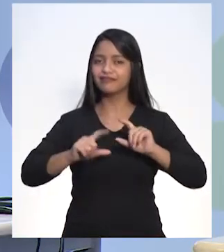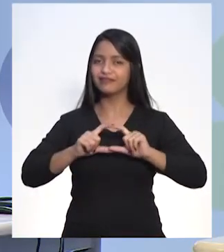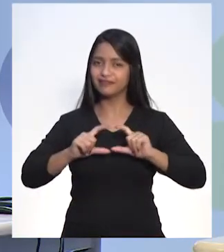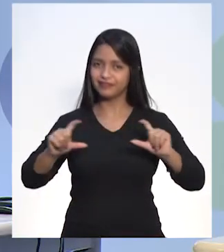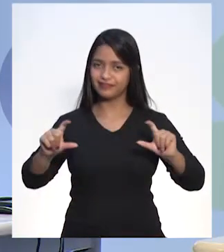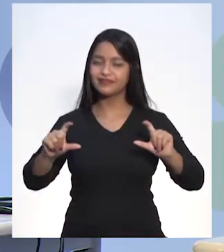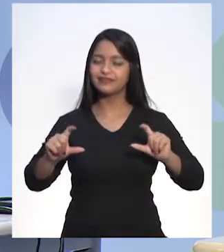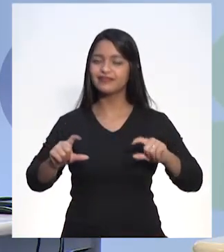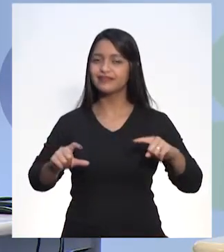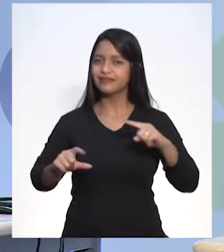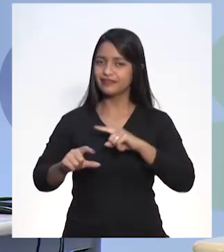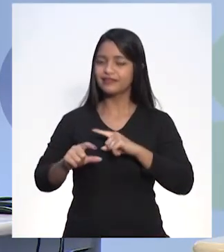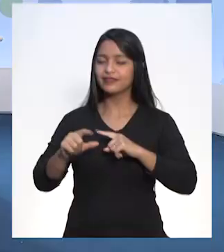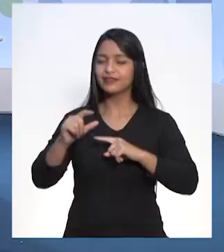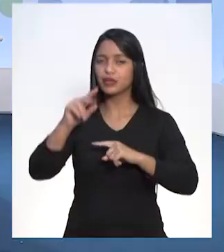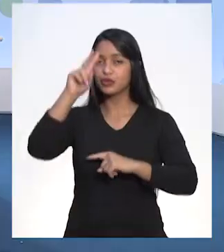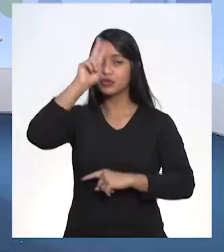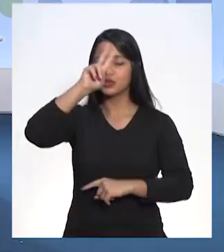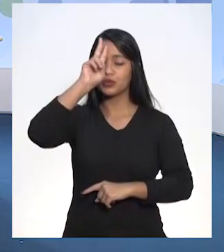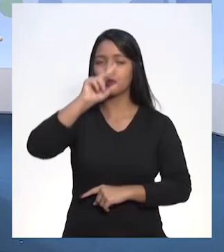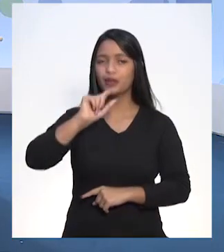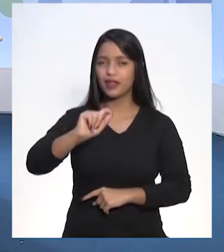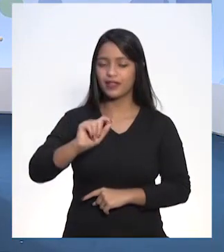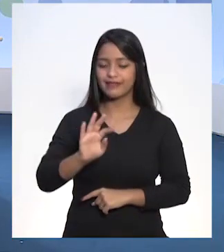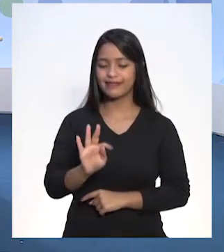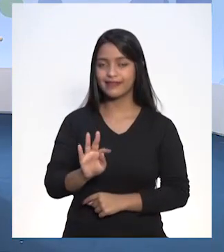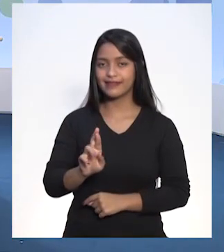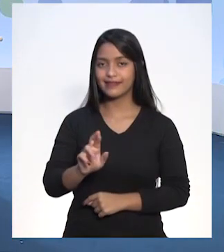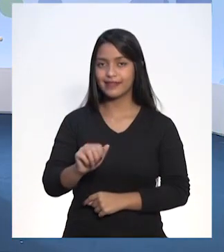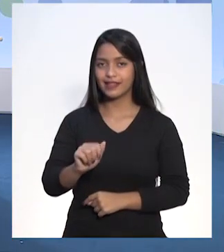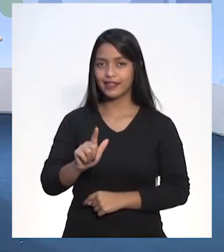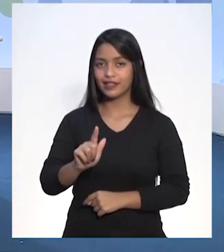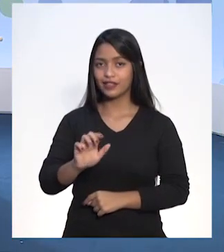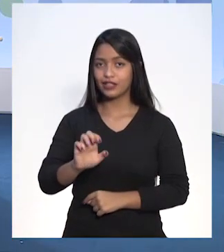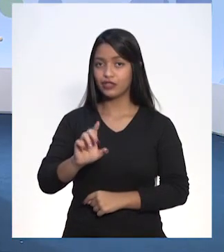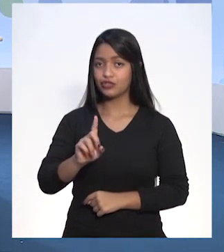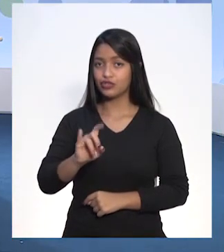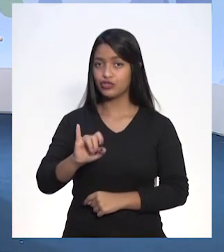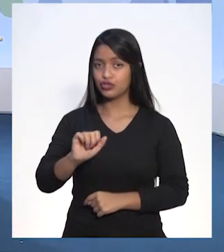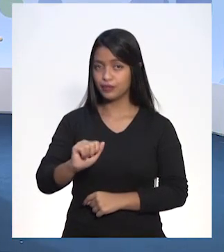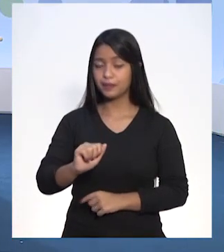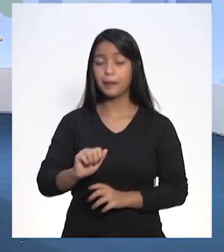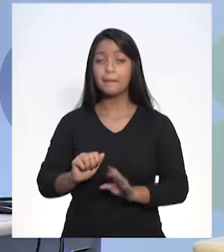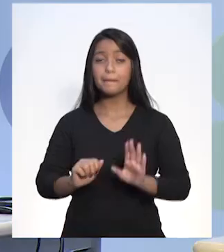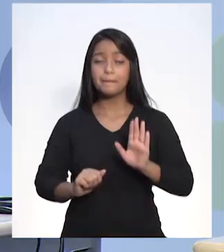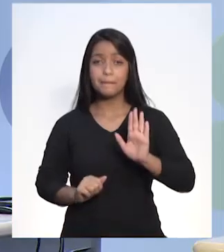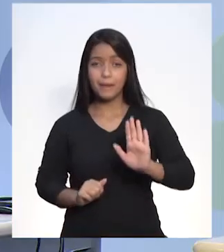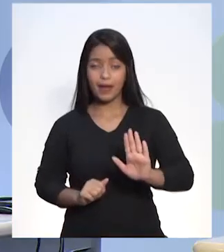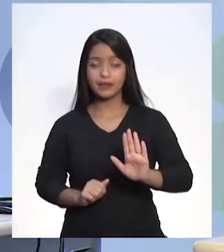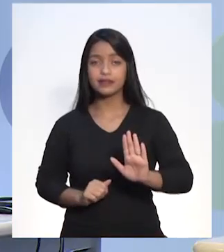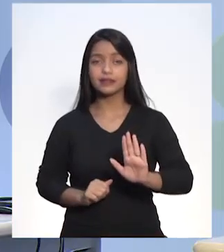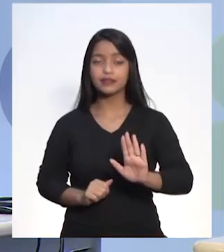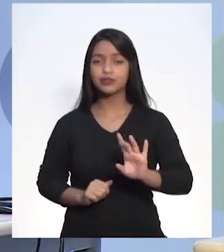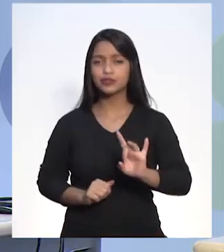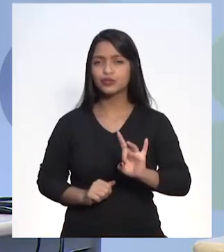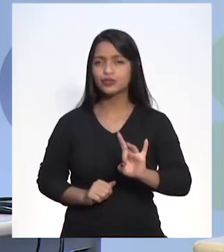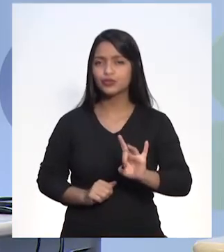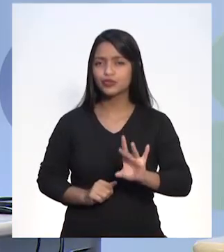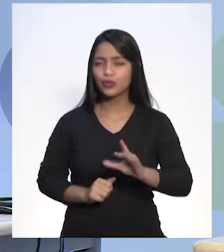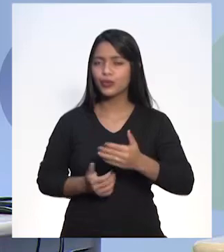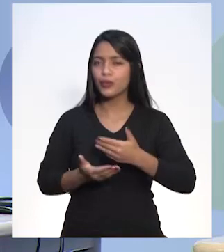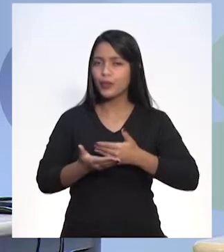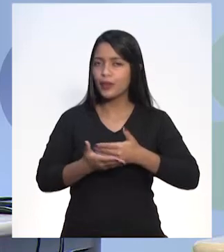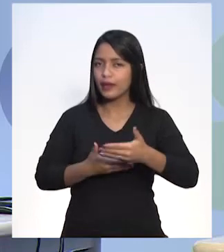dar spoiler e todos os professores colocando aqui que acontece no fim. Não é para pôr não, gente. Deixa eles lerem.